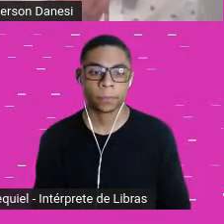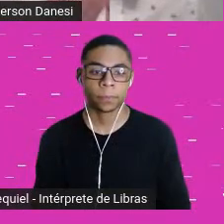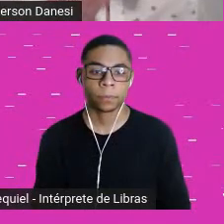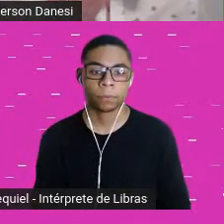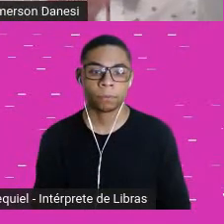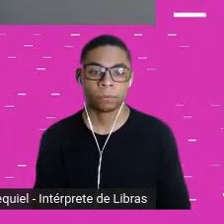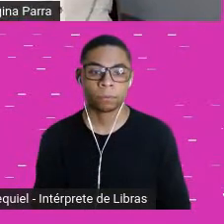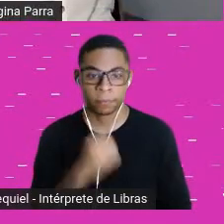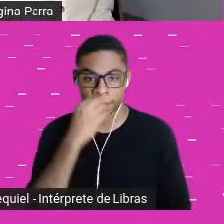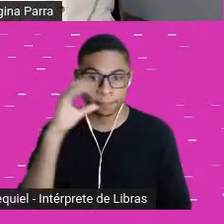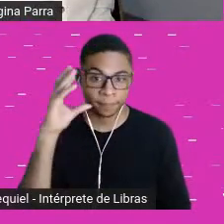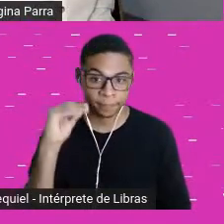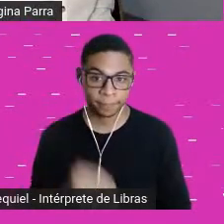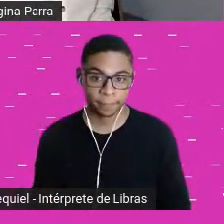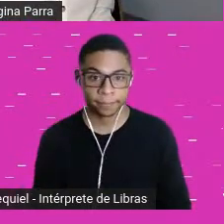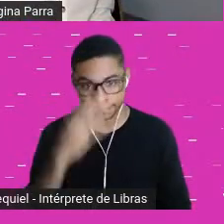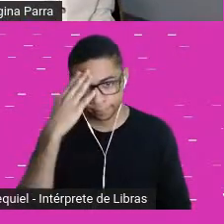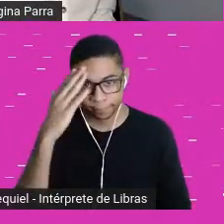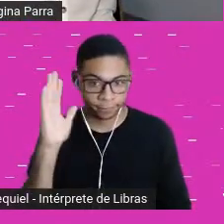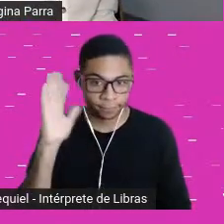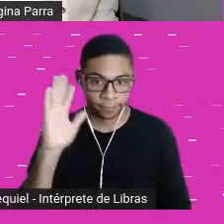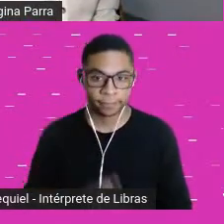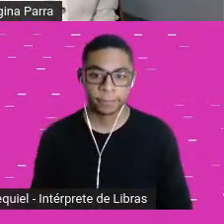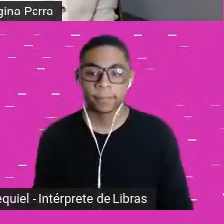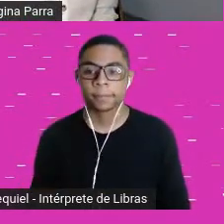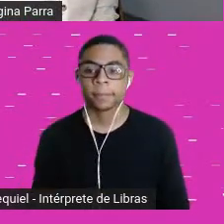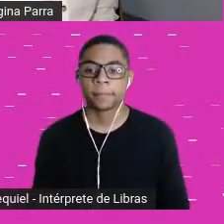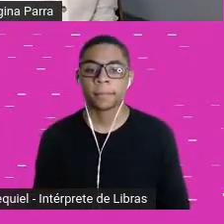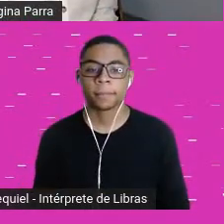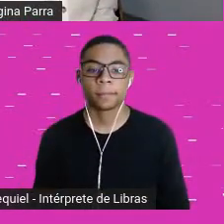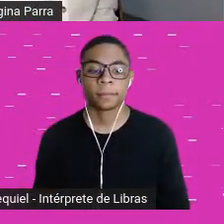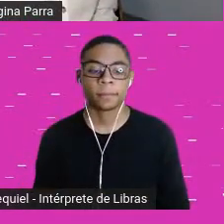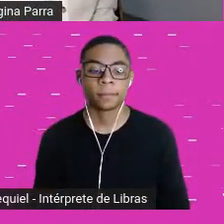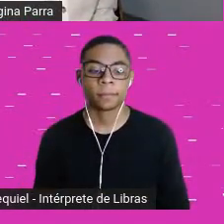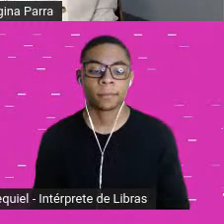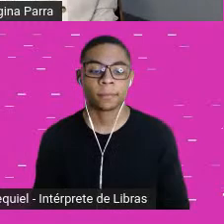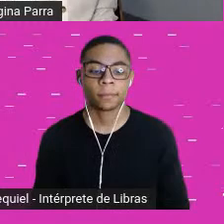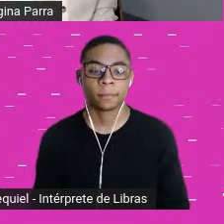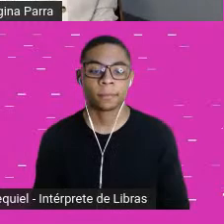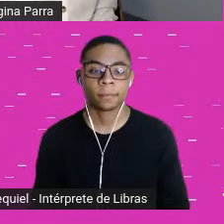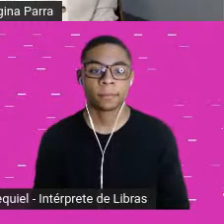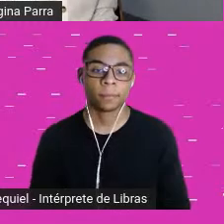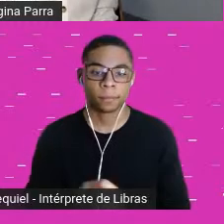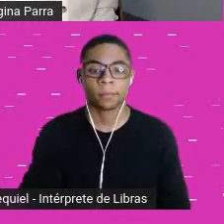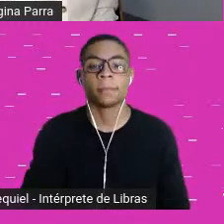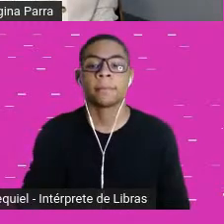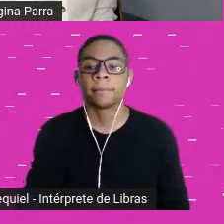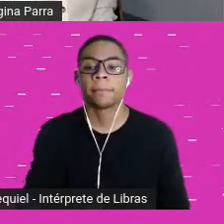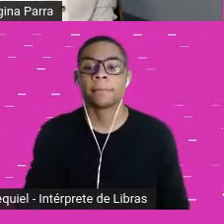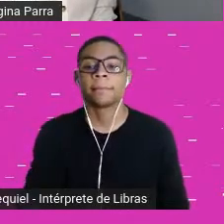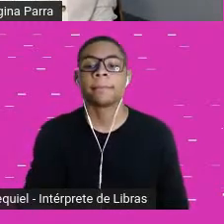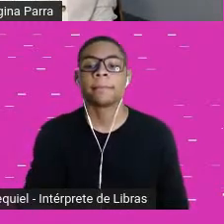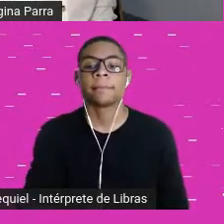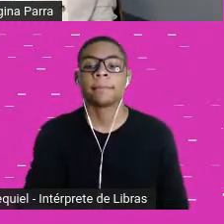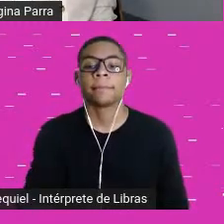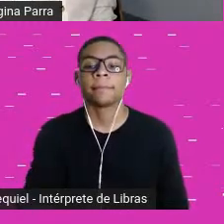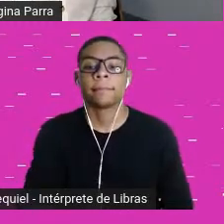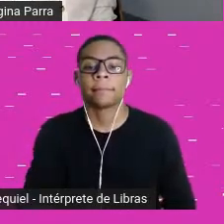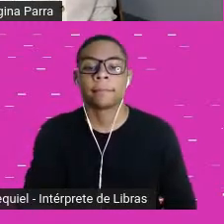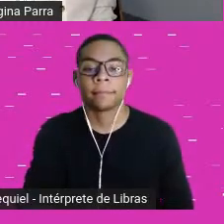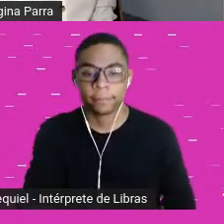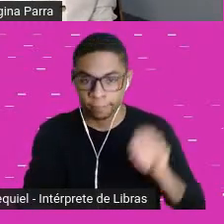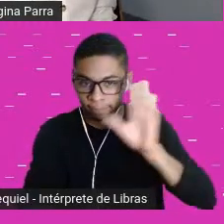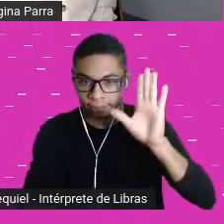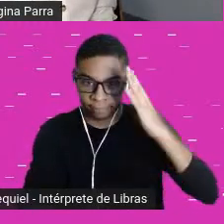Boa noite. Obrigada. Obrigada. Obrigada. Até, gente. Obrigado.